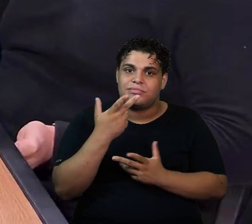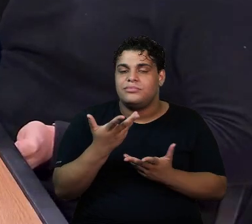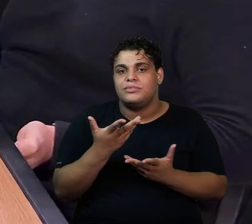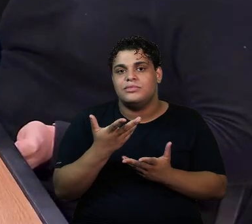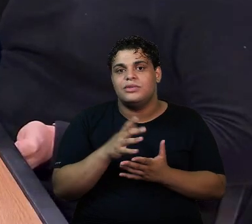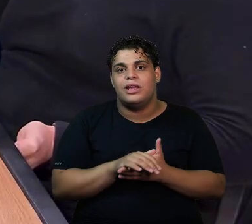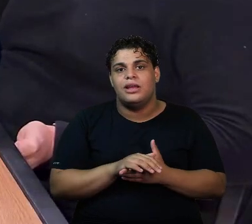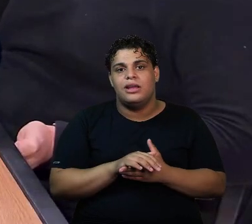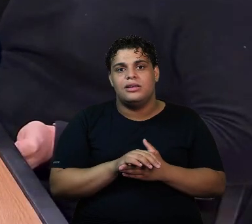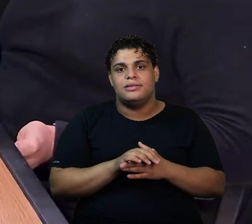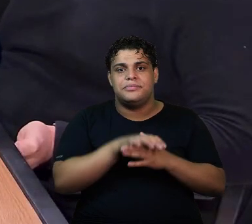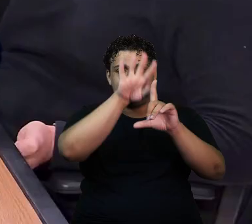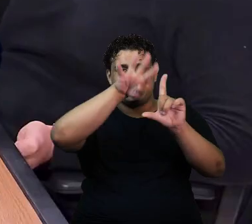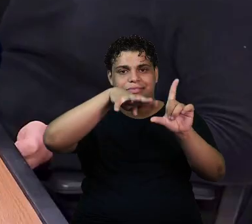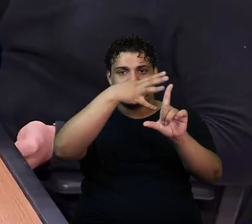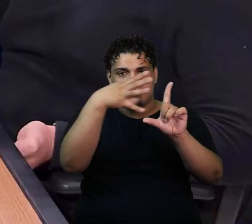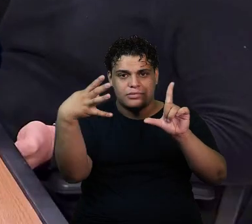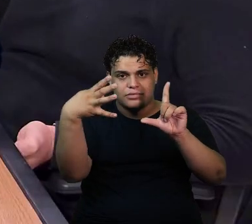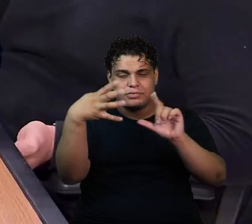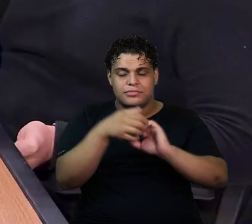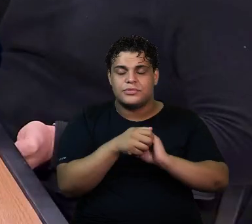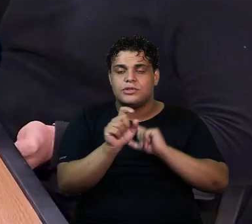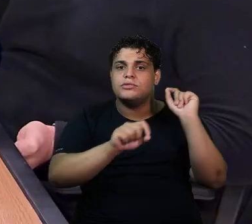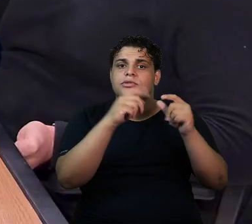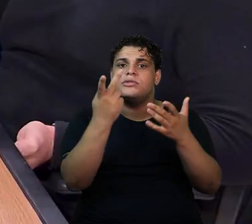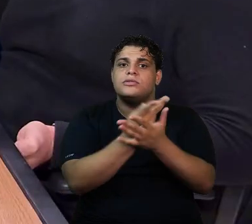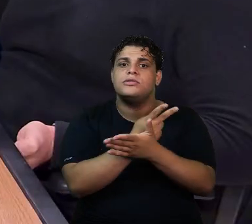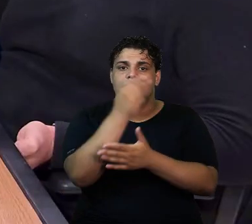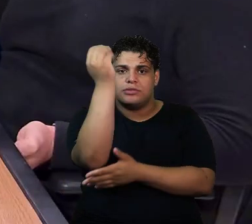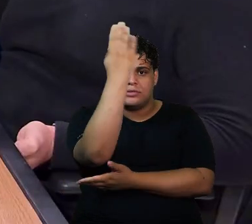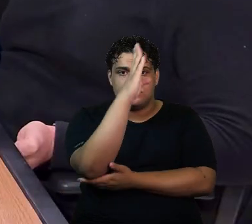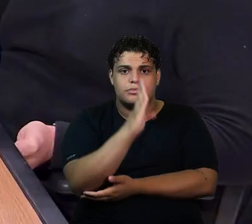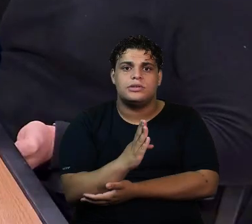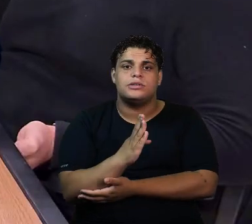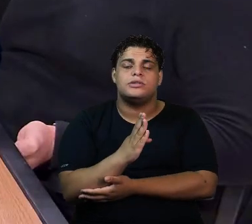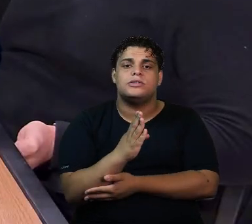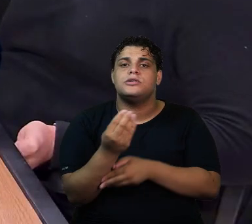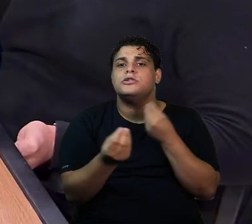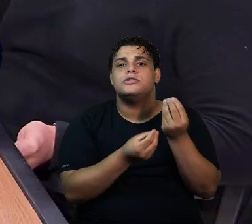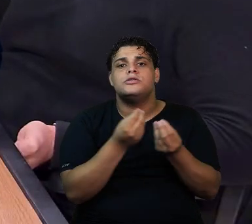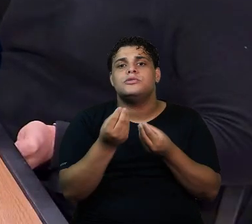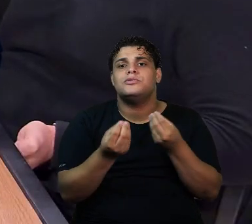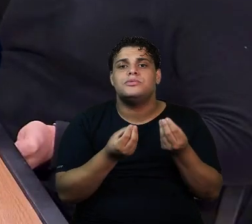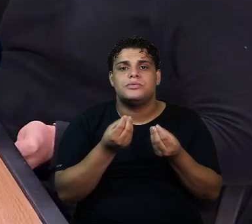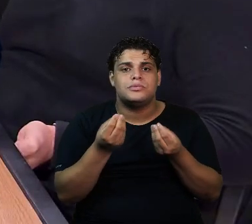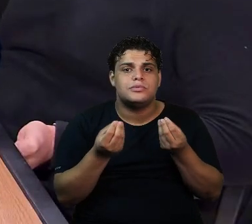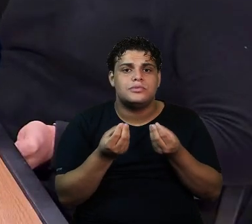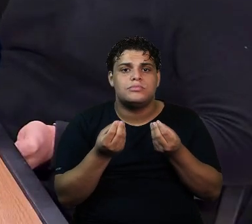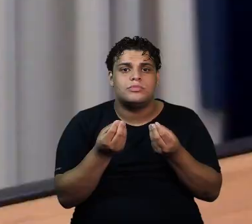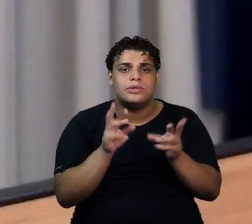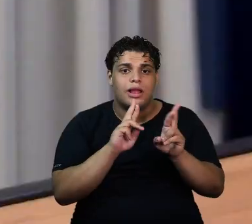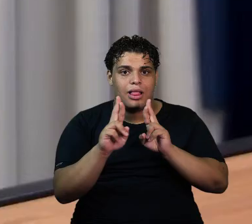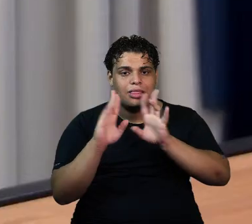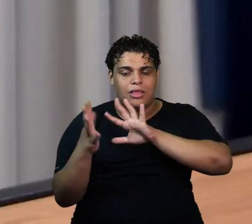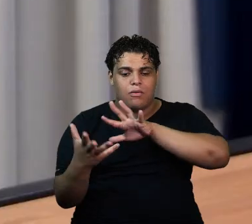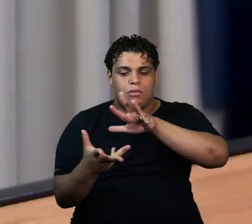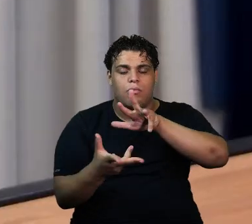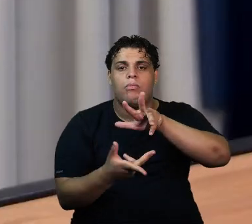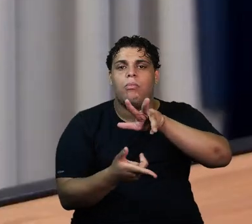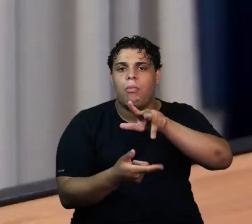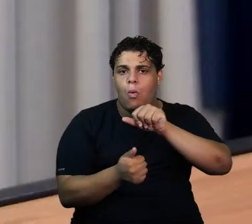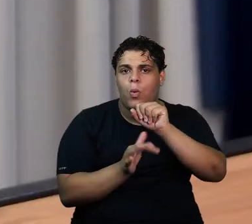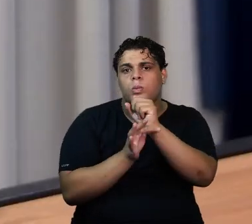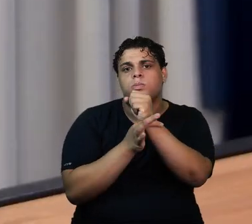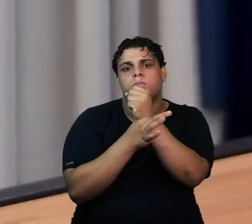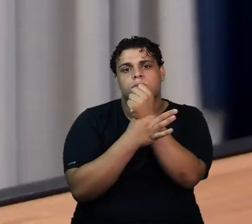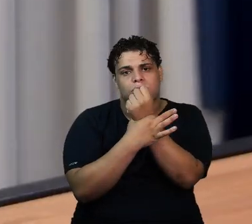dados estatísticos? O que acontece no Brasil hoje? Como é que o Brasil se situa mundialmente em relação à